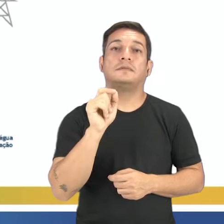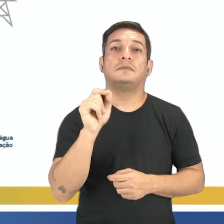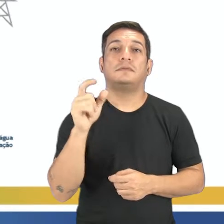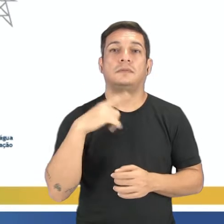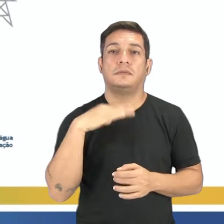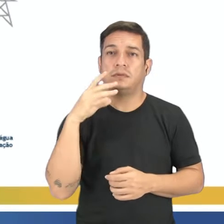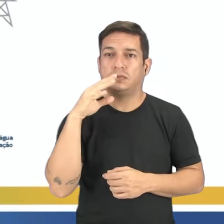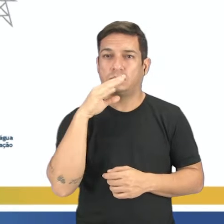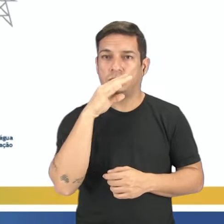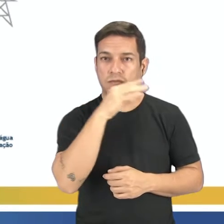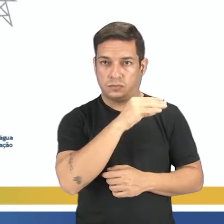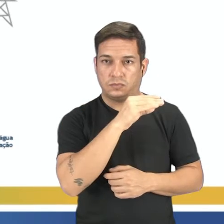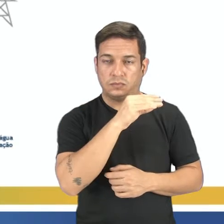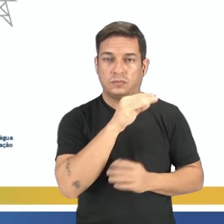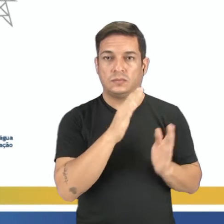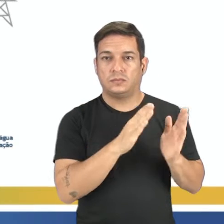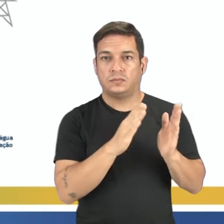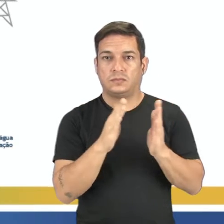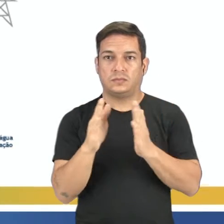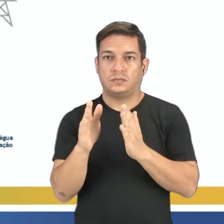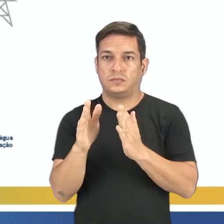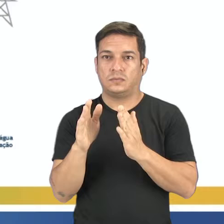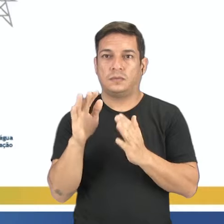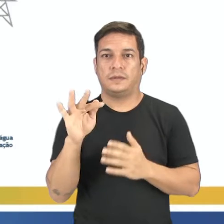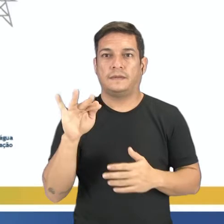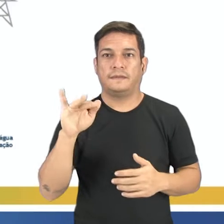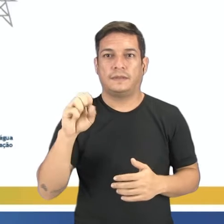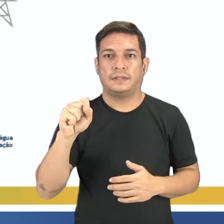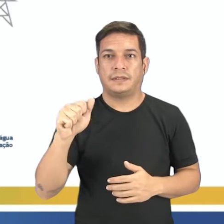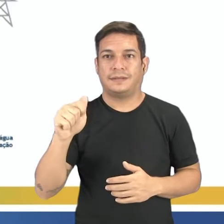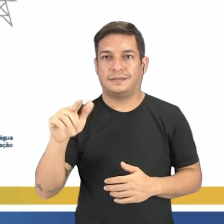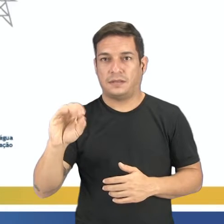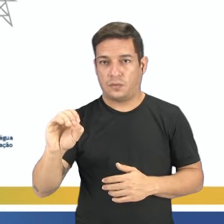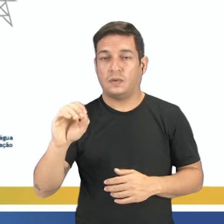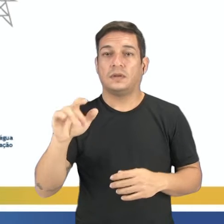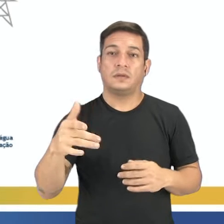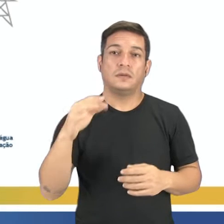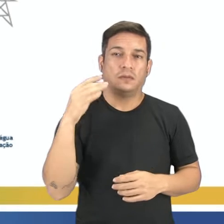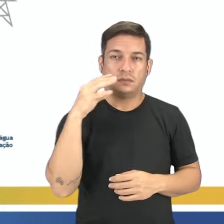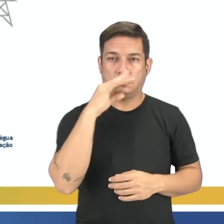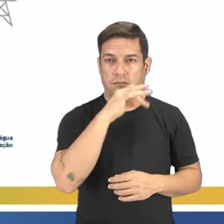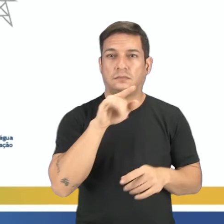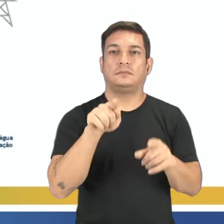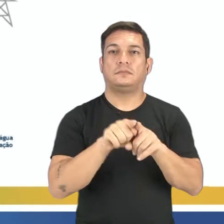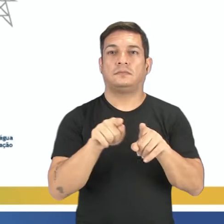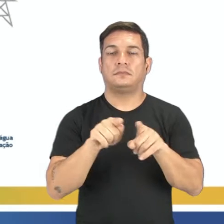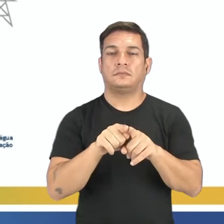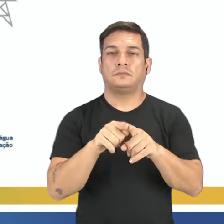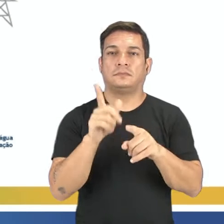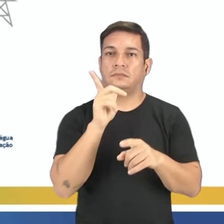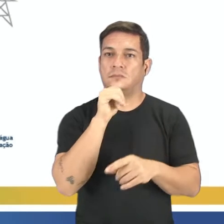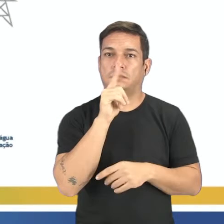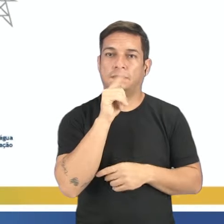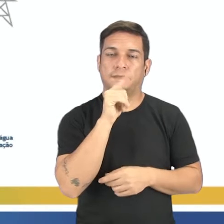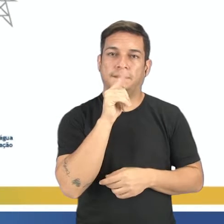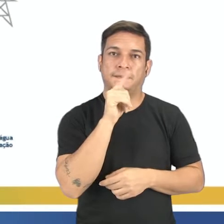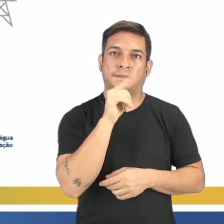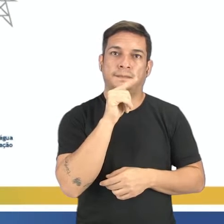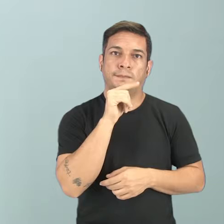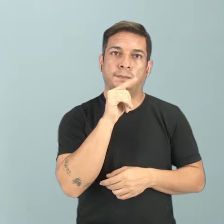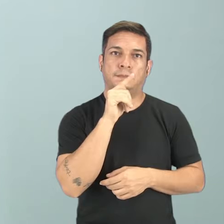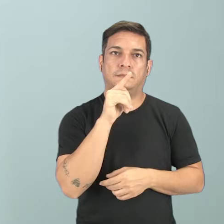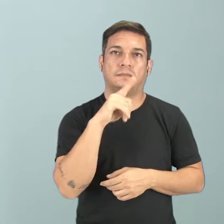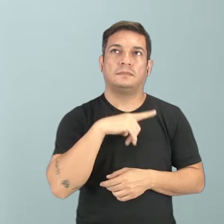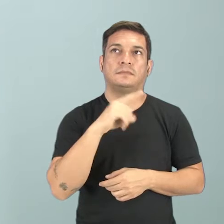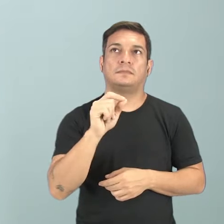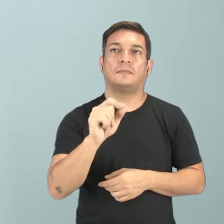sendo aquecida durante o processo de fissão e, gente, o aquecimento da água tem